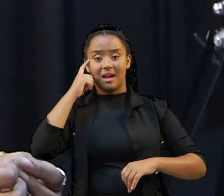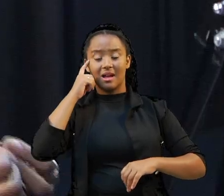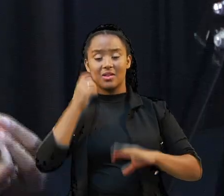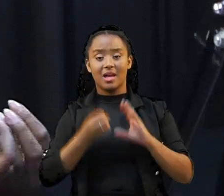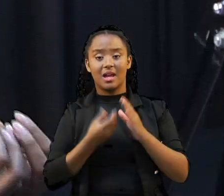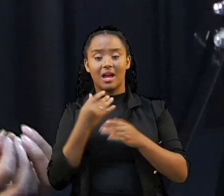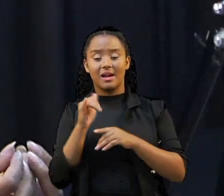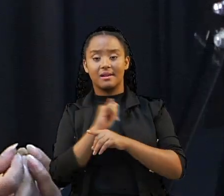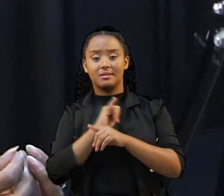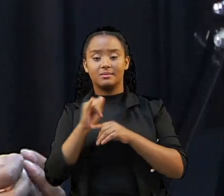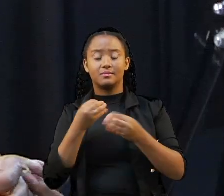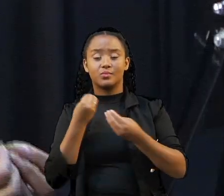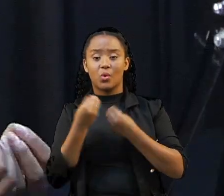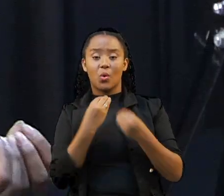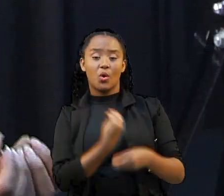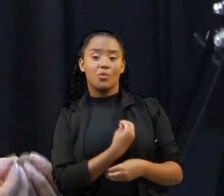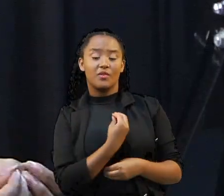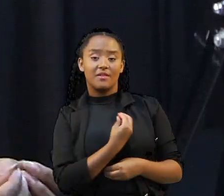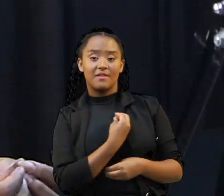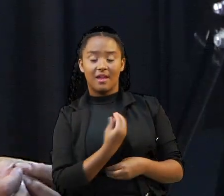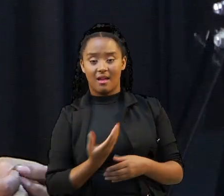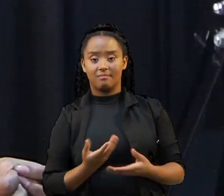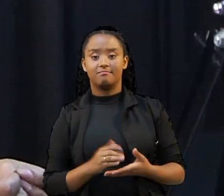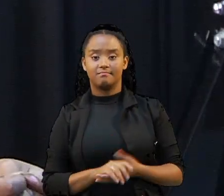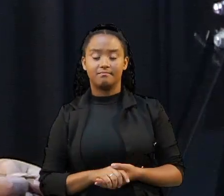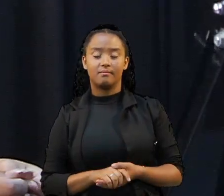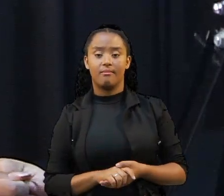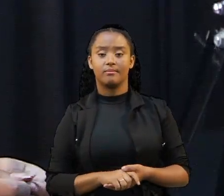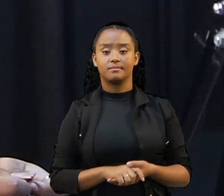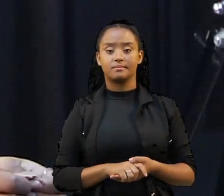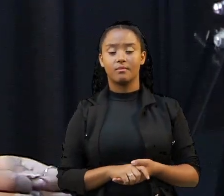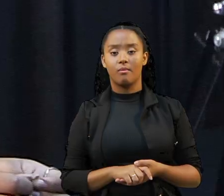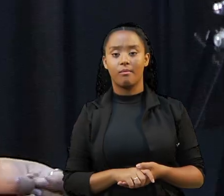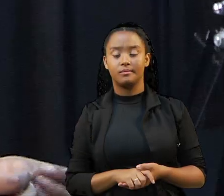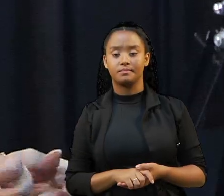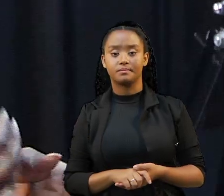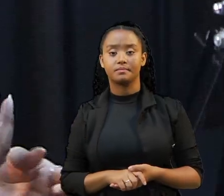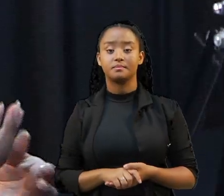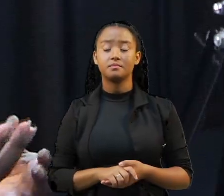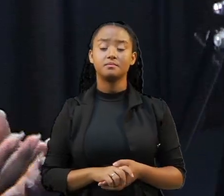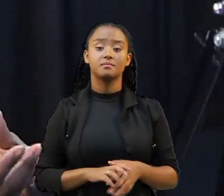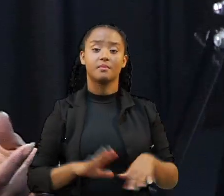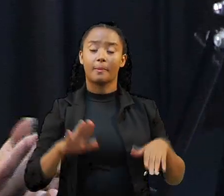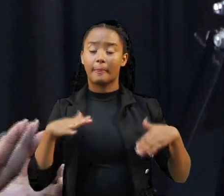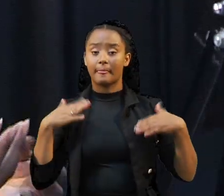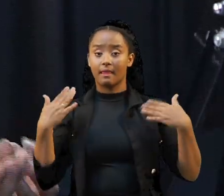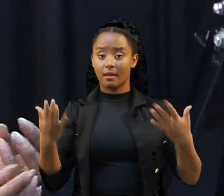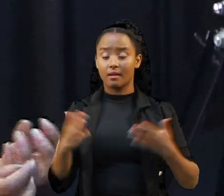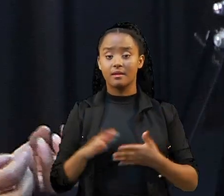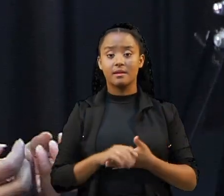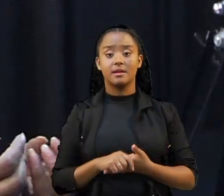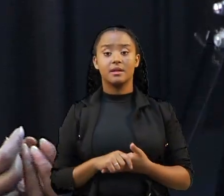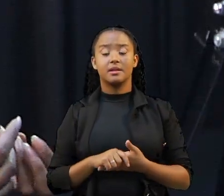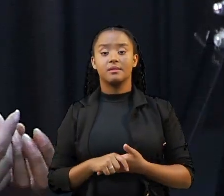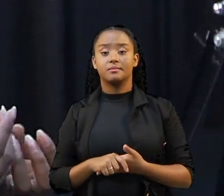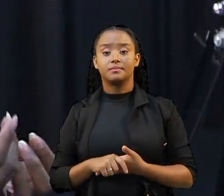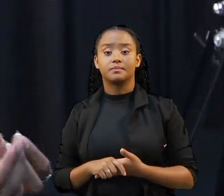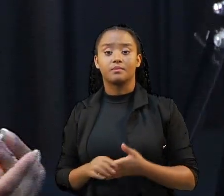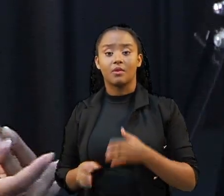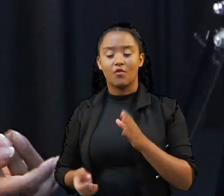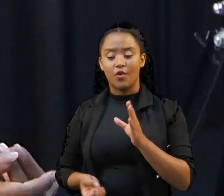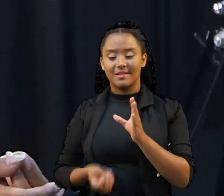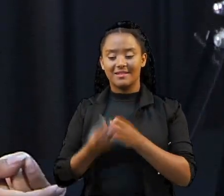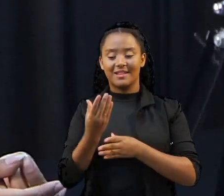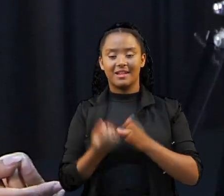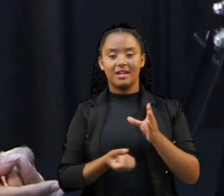como se colocar, como viver, e acaba que foi surgindo outro tipo